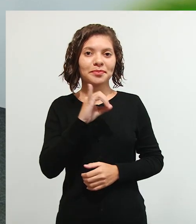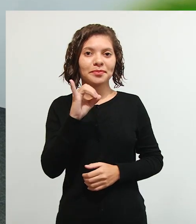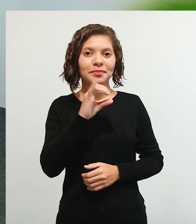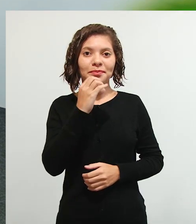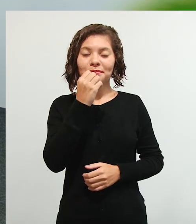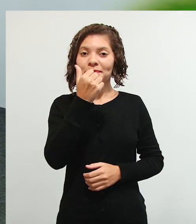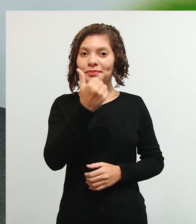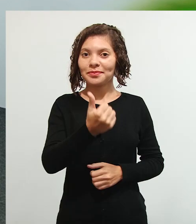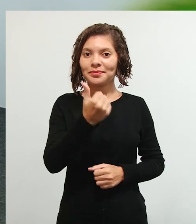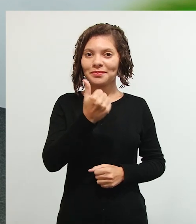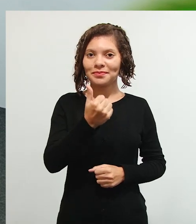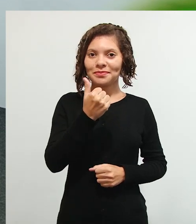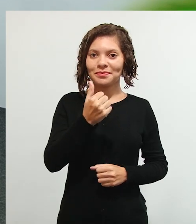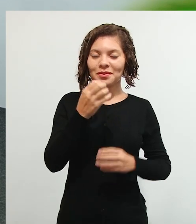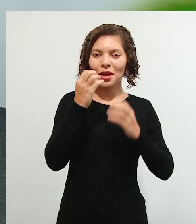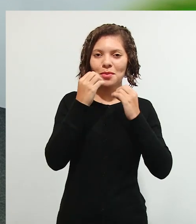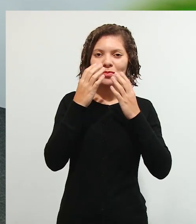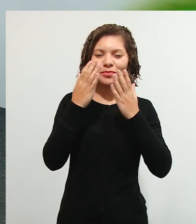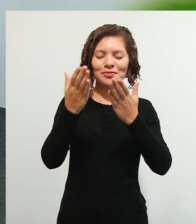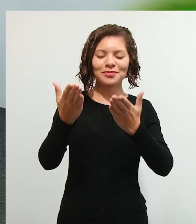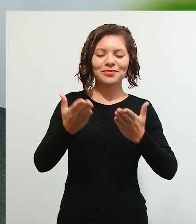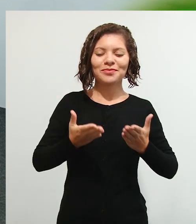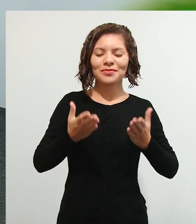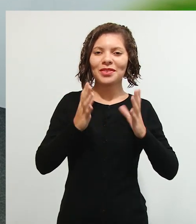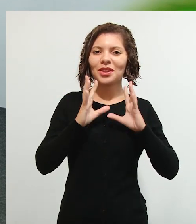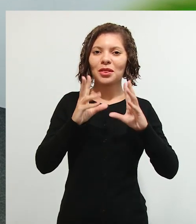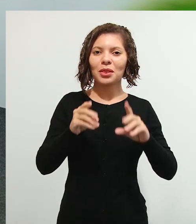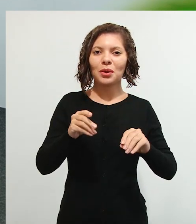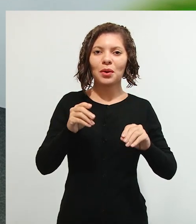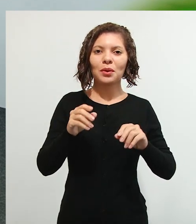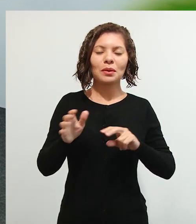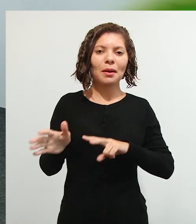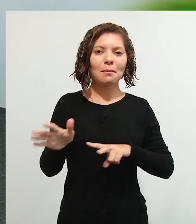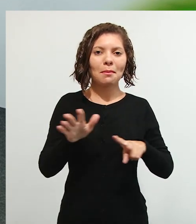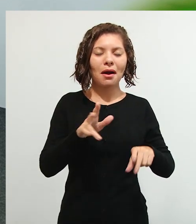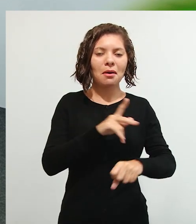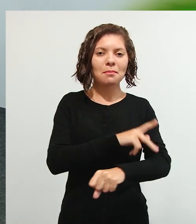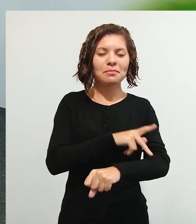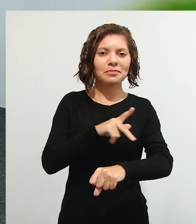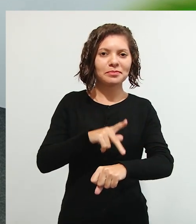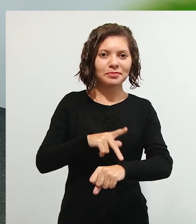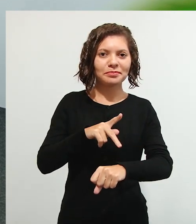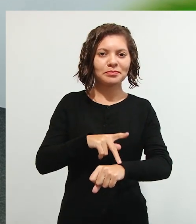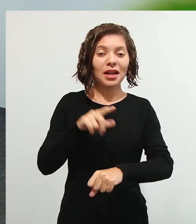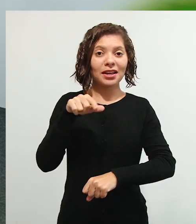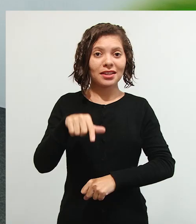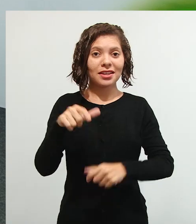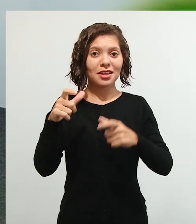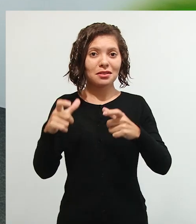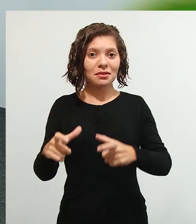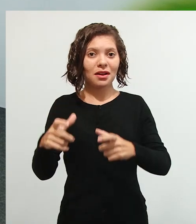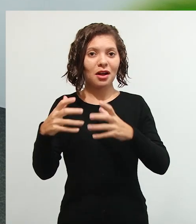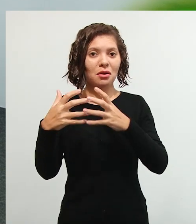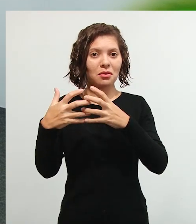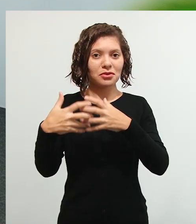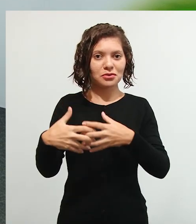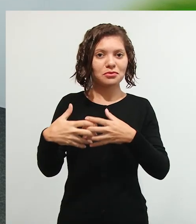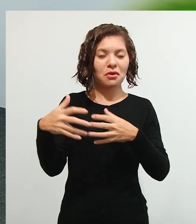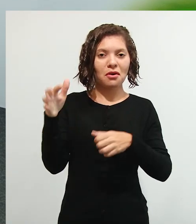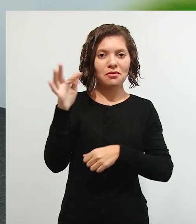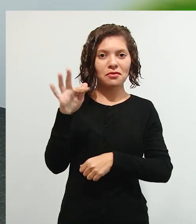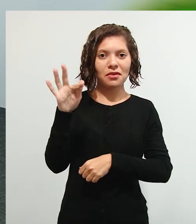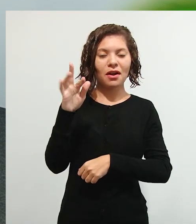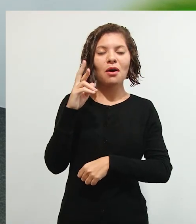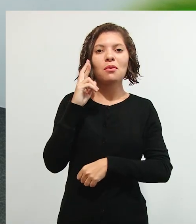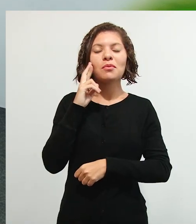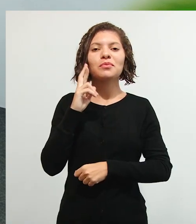Olá, tudo bem? Sejam bem-vindos e bem-vindas à Semana Pedagógica do Instituto Federal de